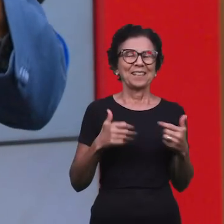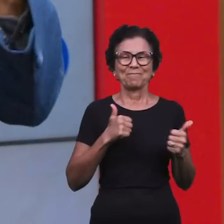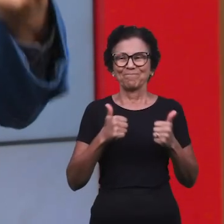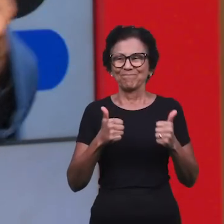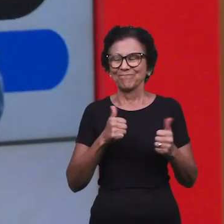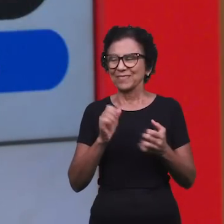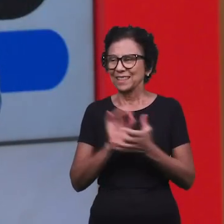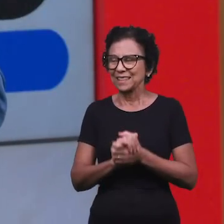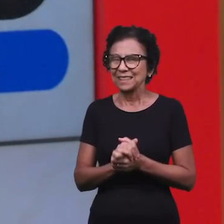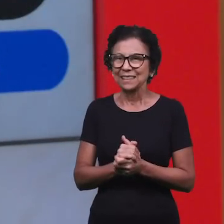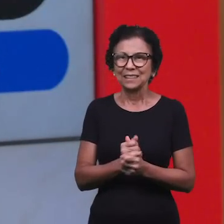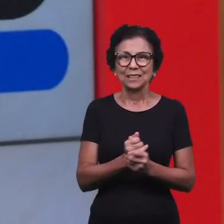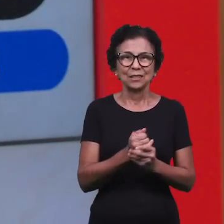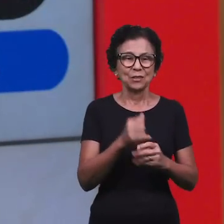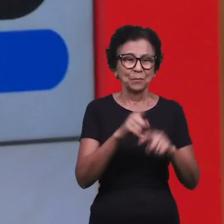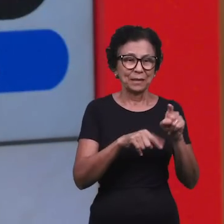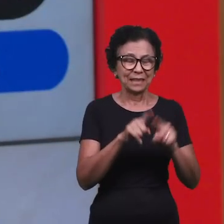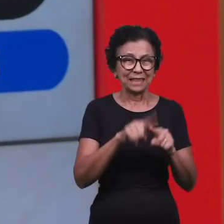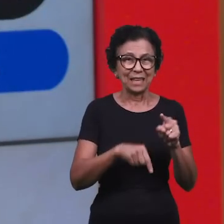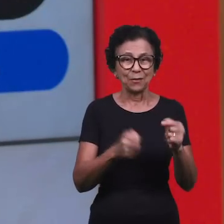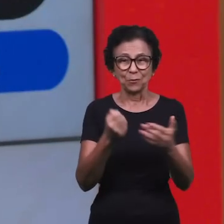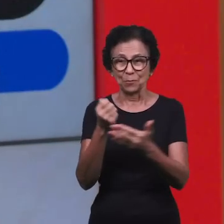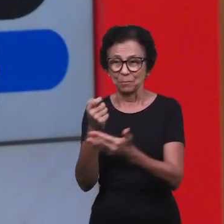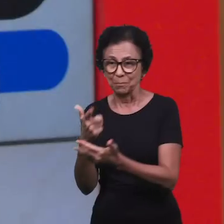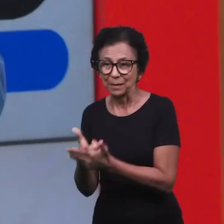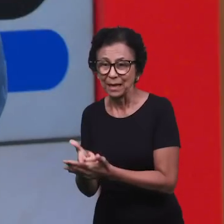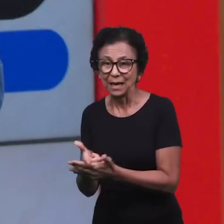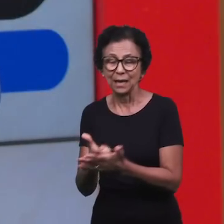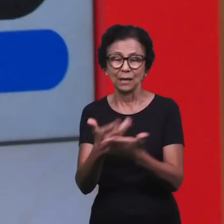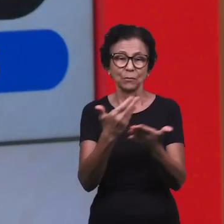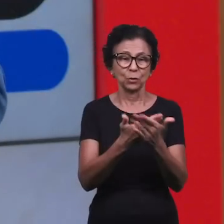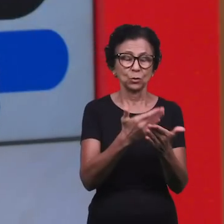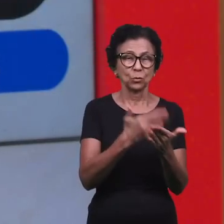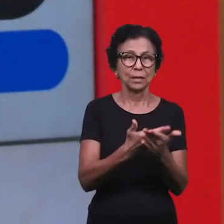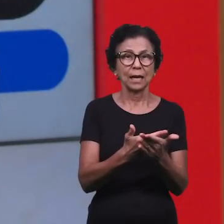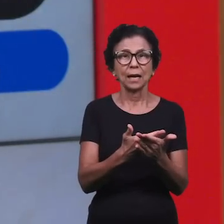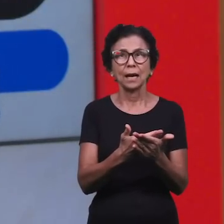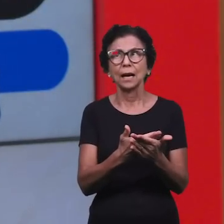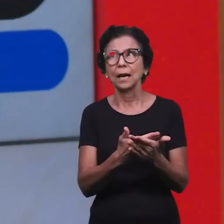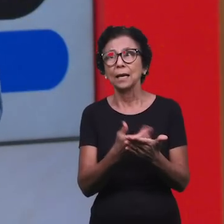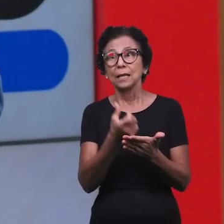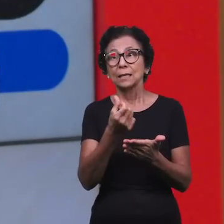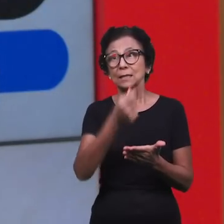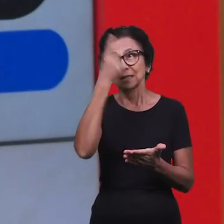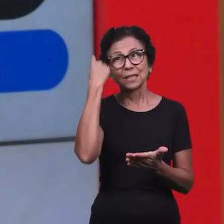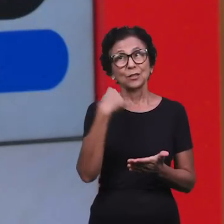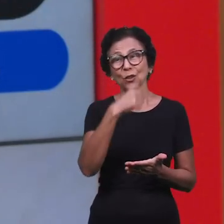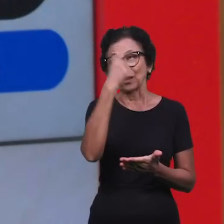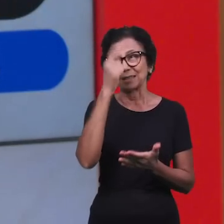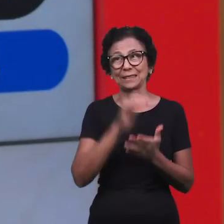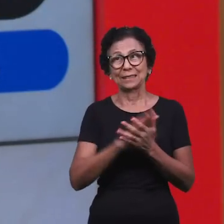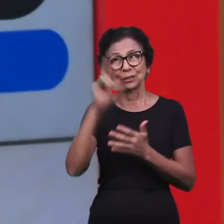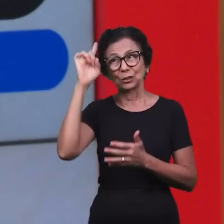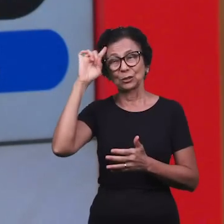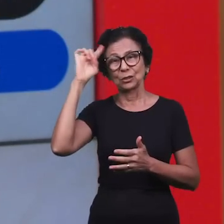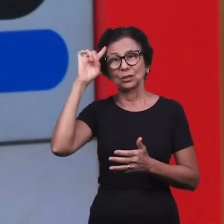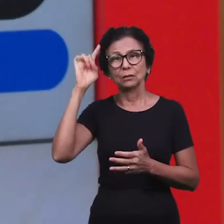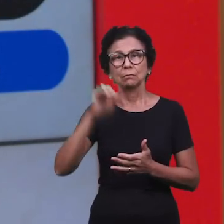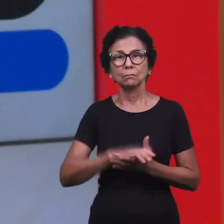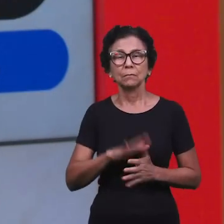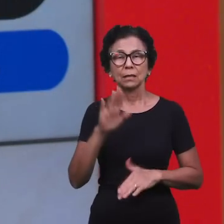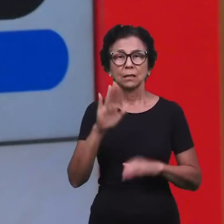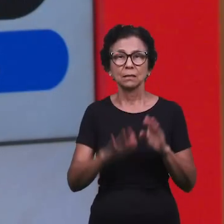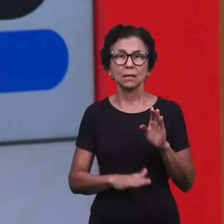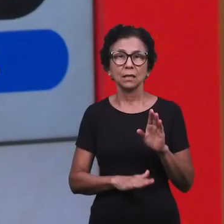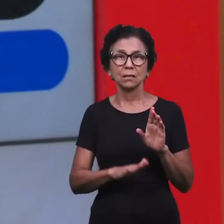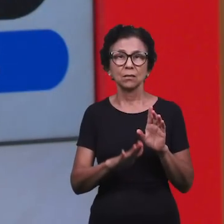eu vou adquirir um material de estudos, vou estudar aí 5, 6 horas por dia", mas às vezes não dura nem um mês essa